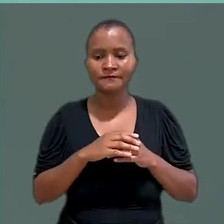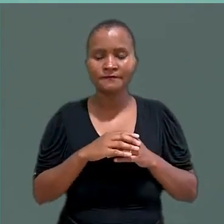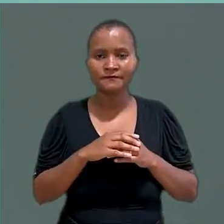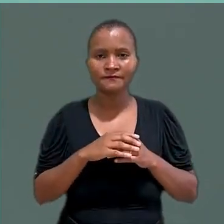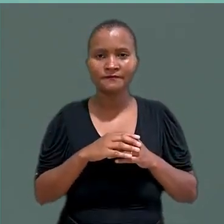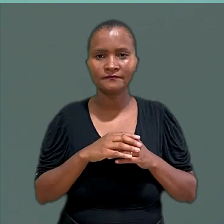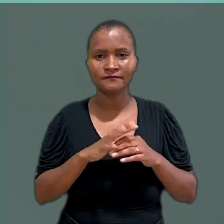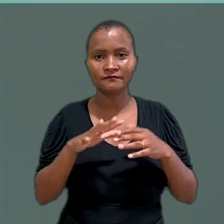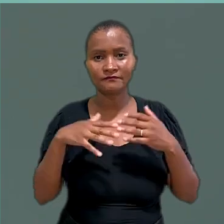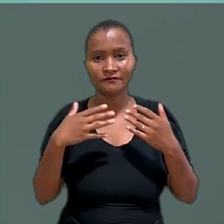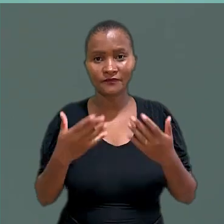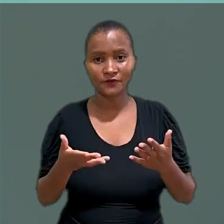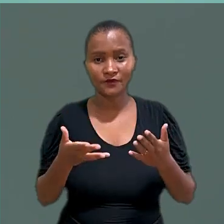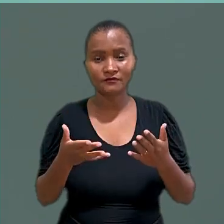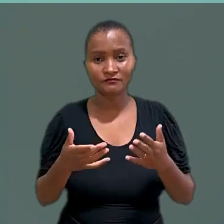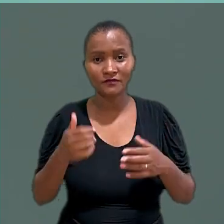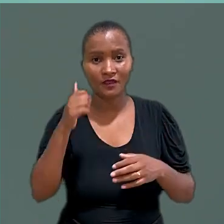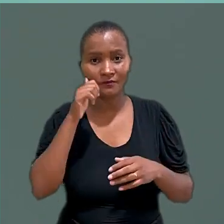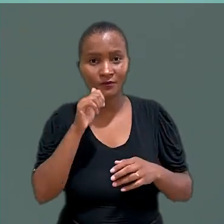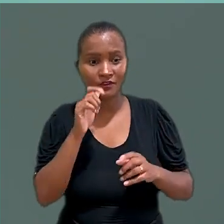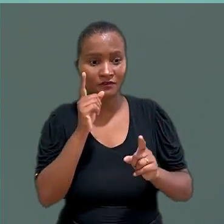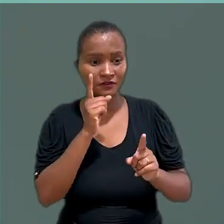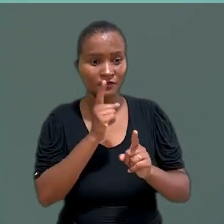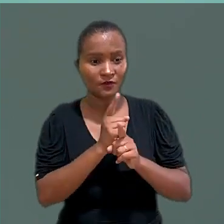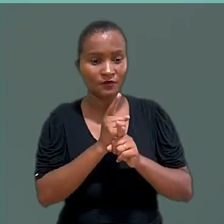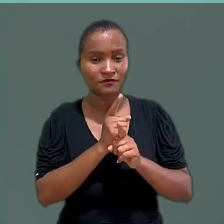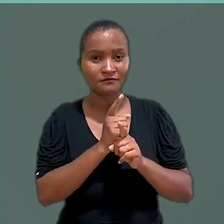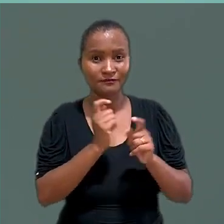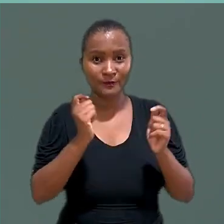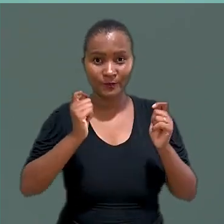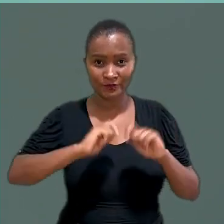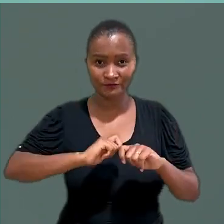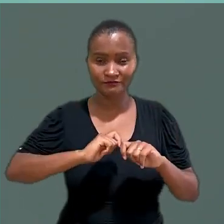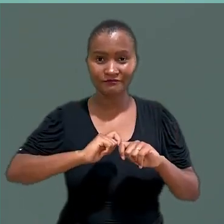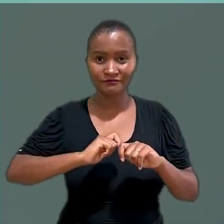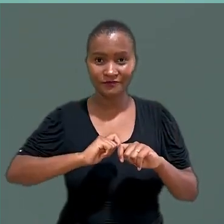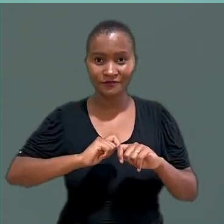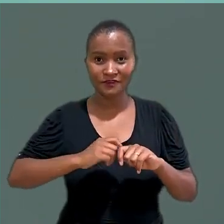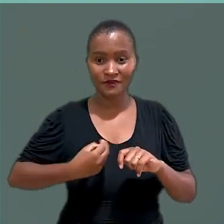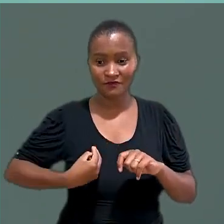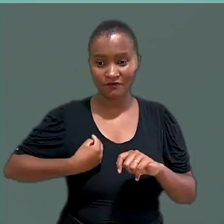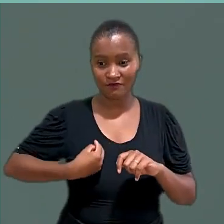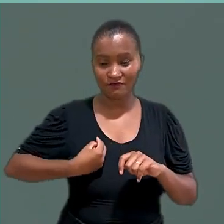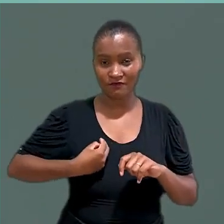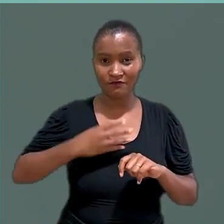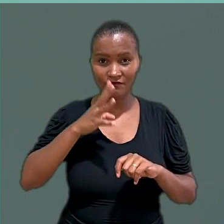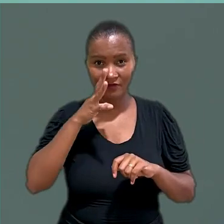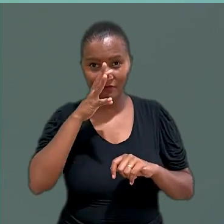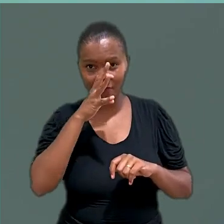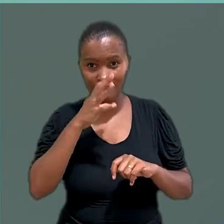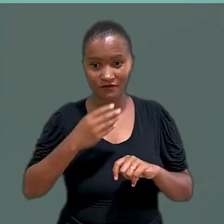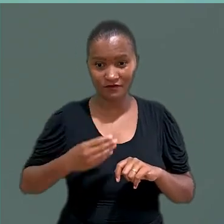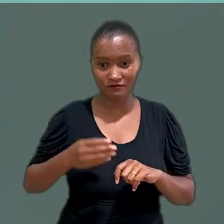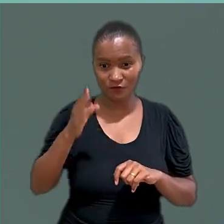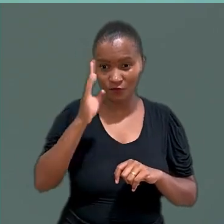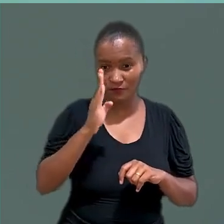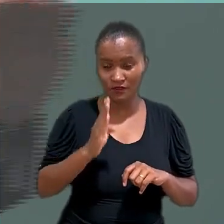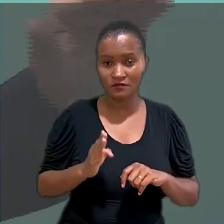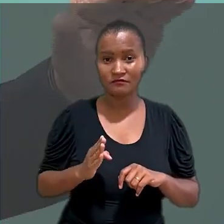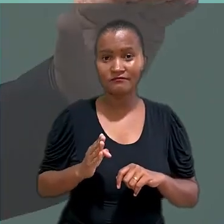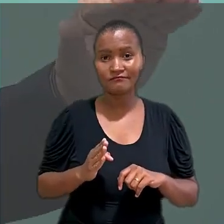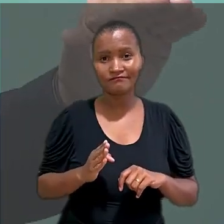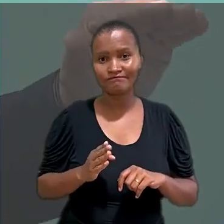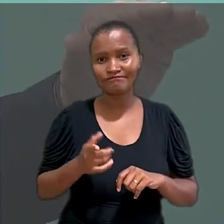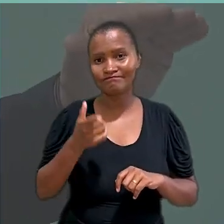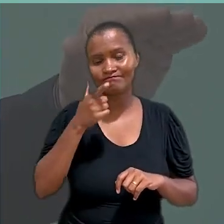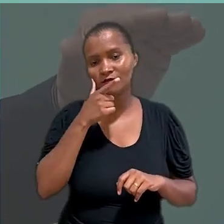E quando ela encontra alguma possibilidade de sobrevivência no Brasil, ela não consegue